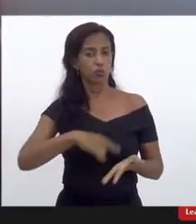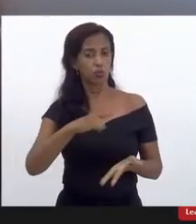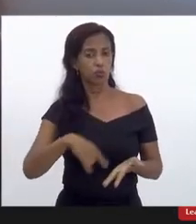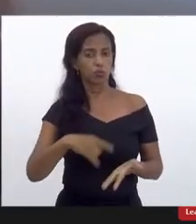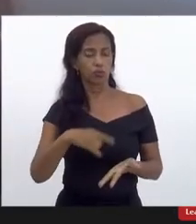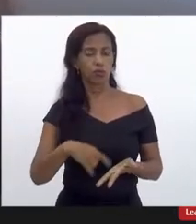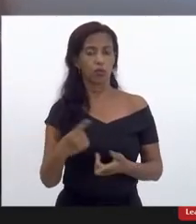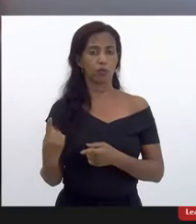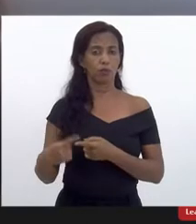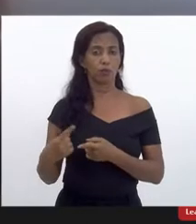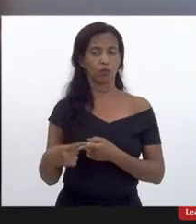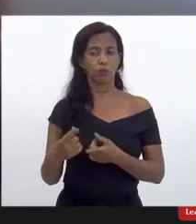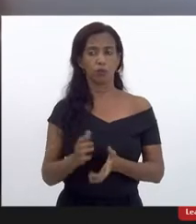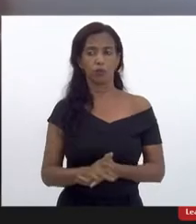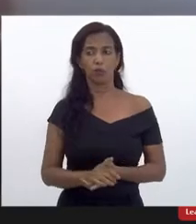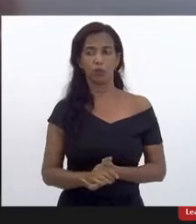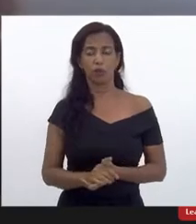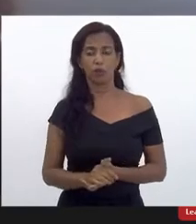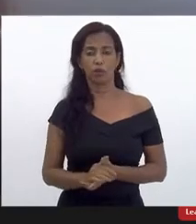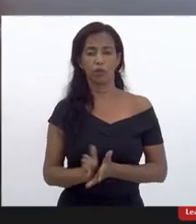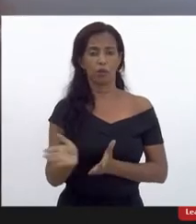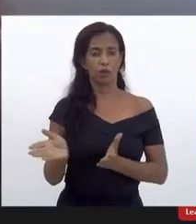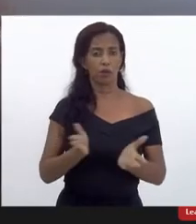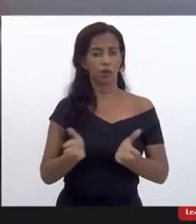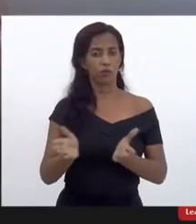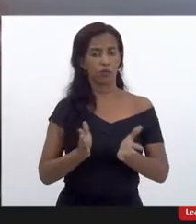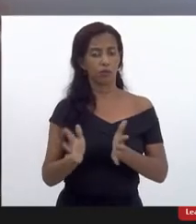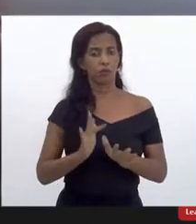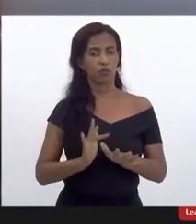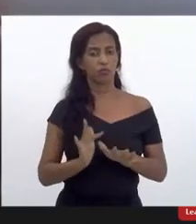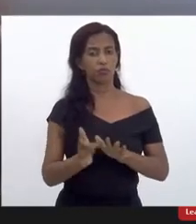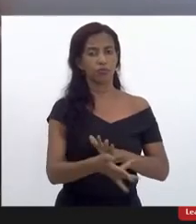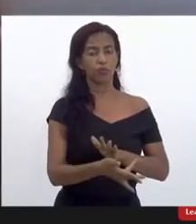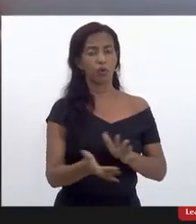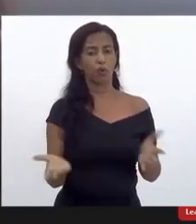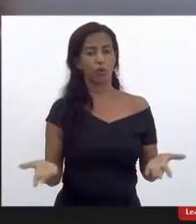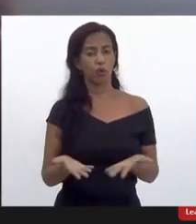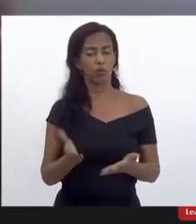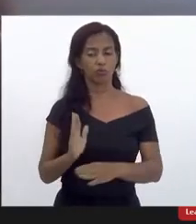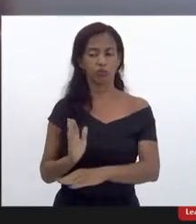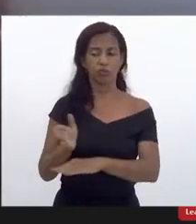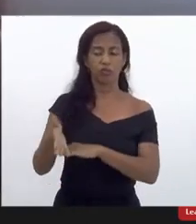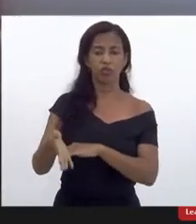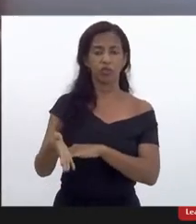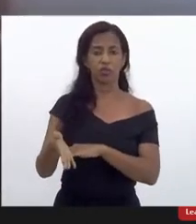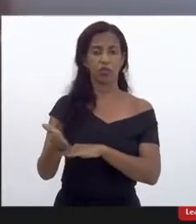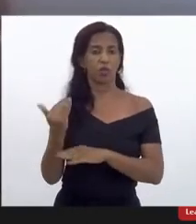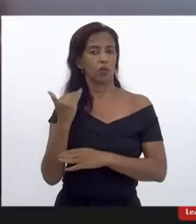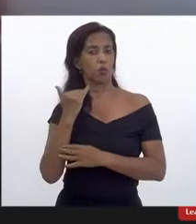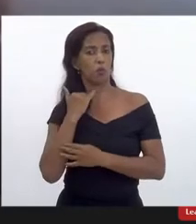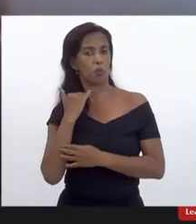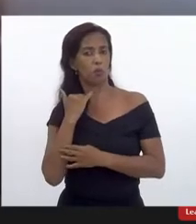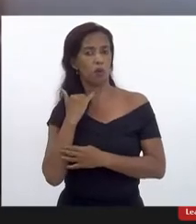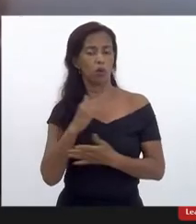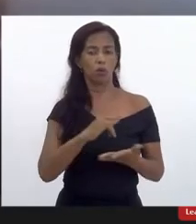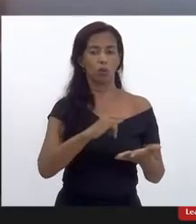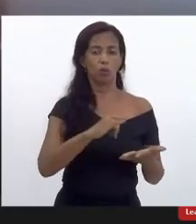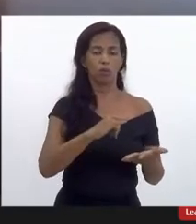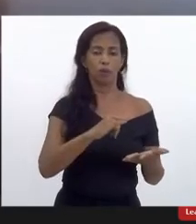contas, porque, pelos meios digitais, você vai direto para o banco, para a